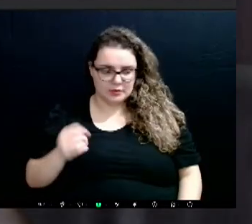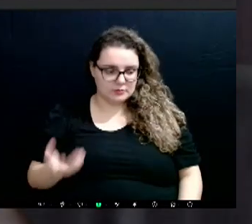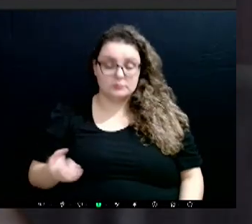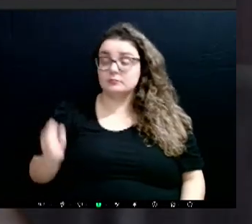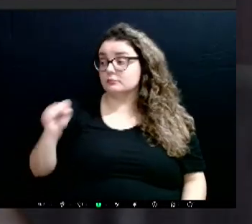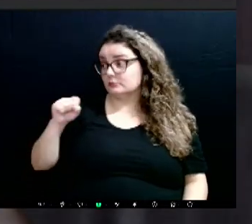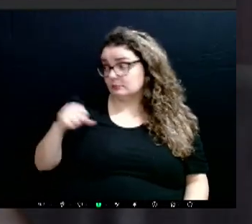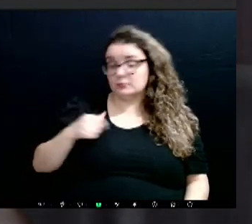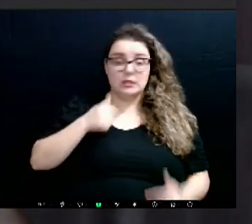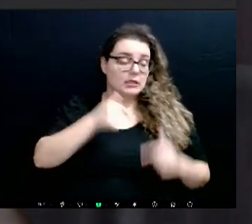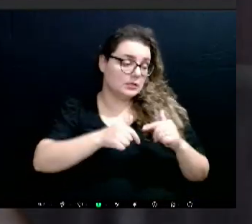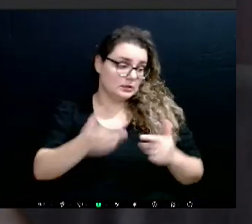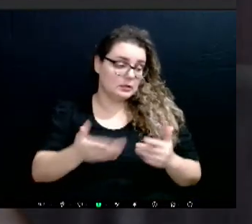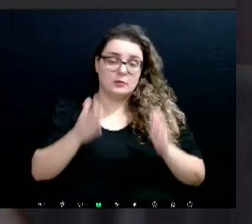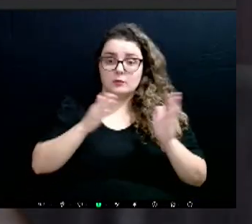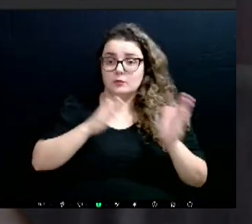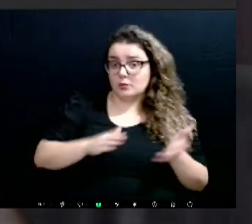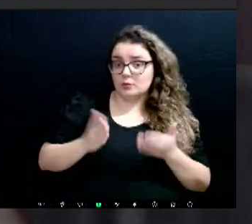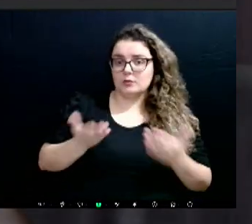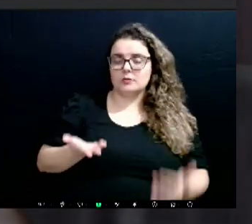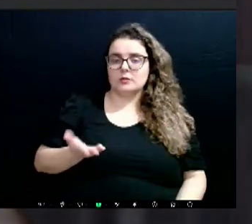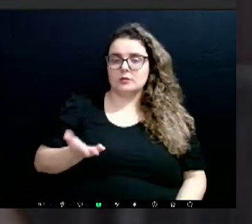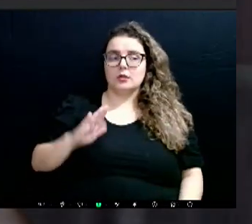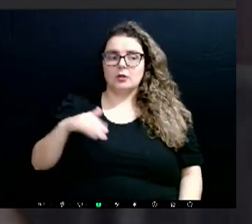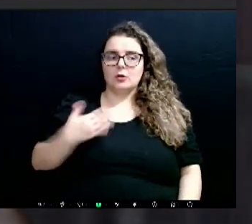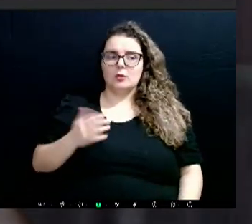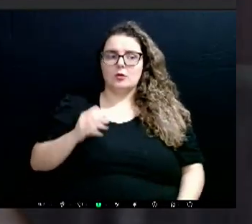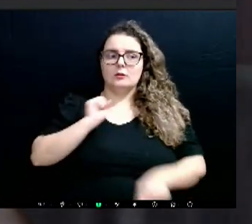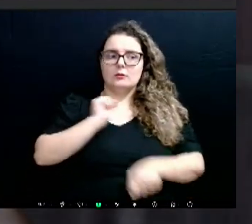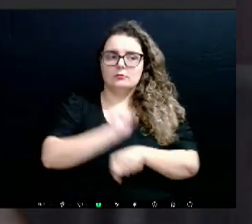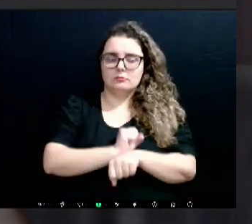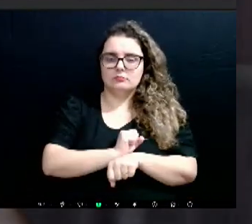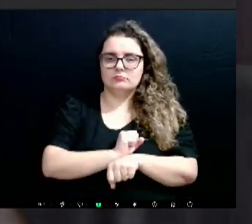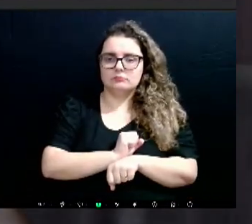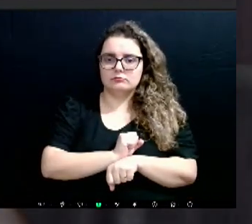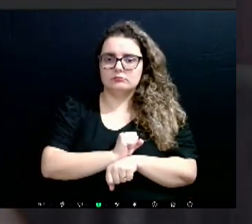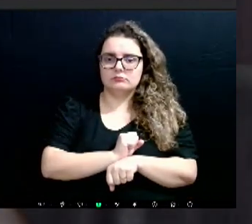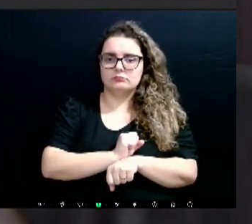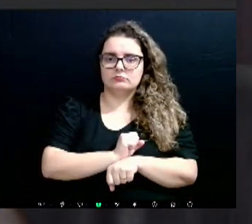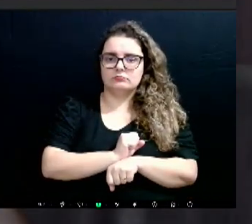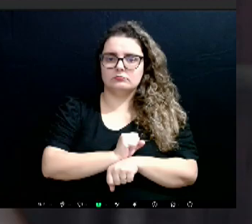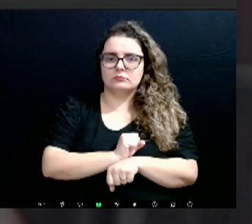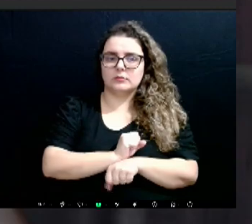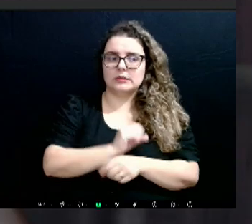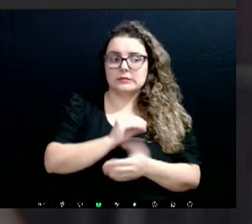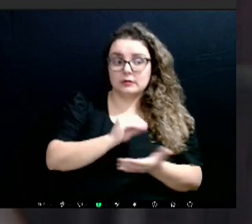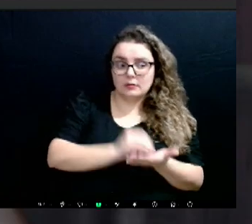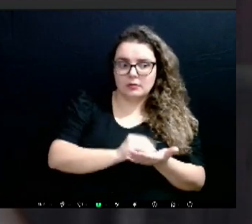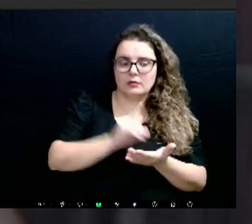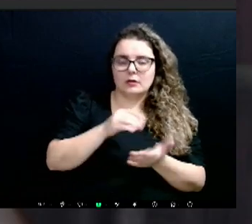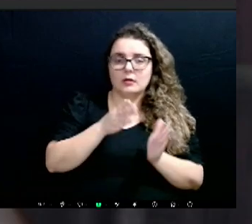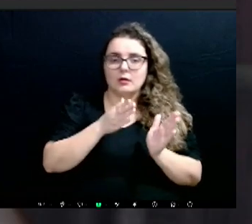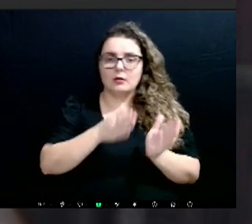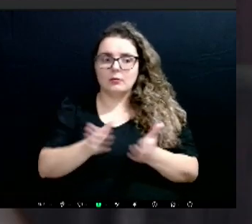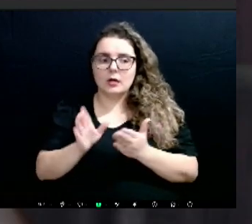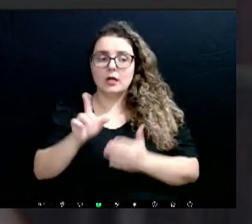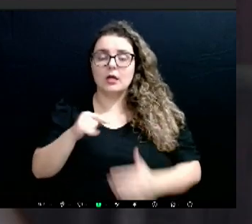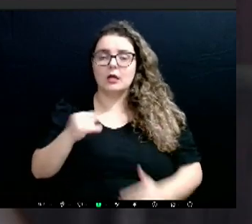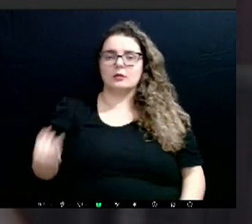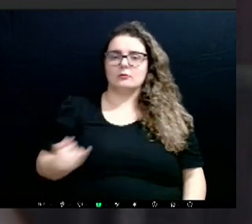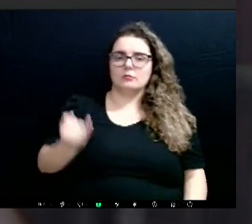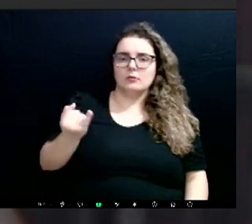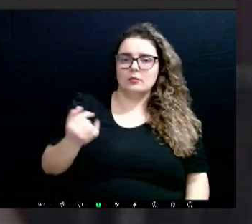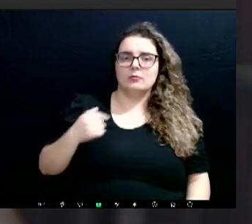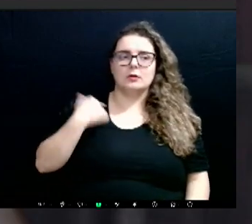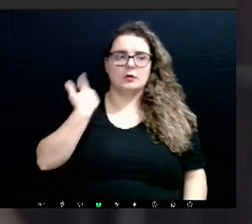trabalhando, produzindo. Quando a gente faz essa parada, né, essa ausência, que ela é produtiva, ela é importante para a gente criar, para a gente